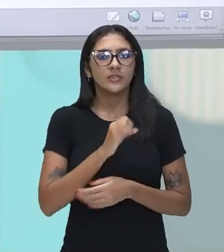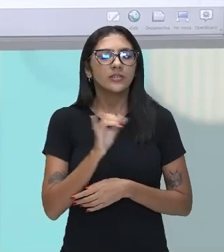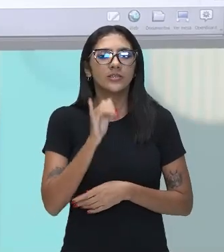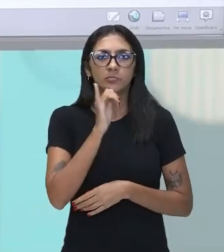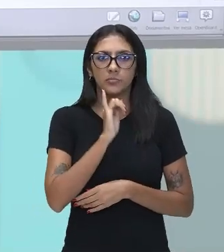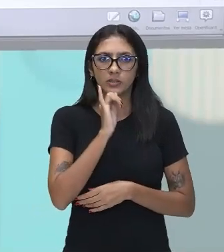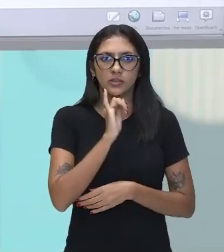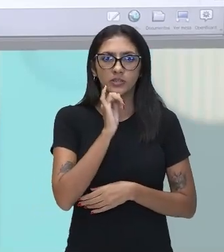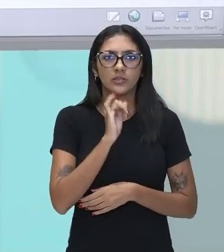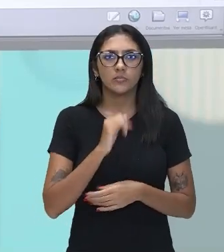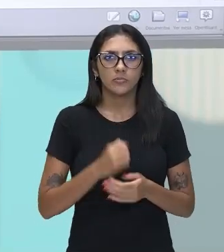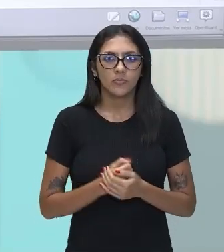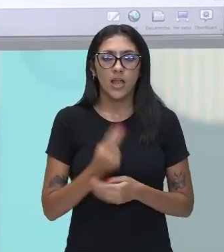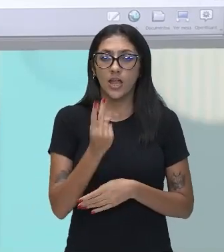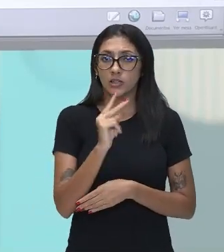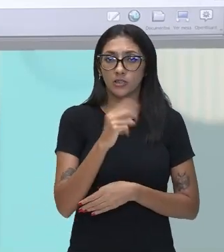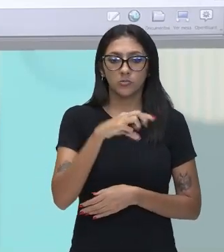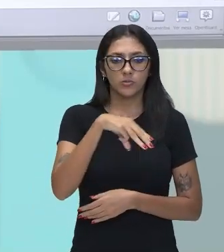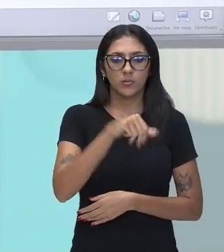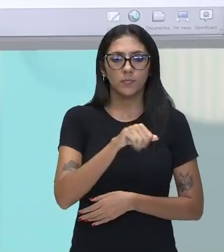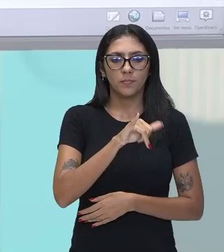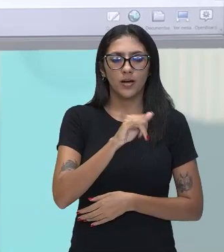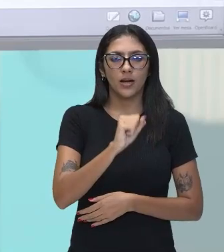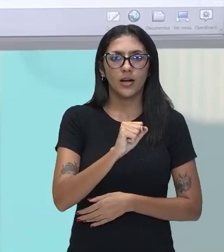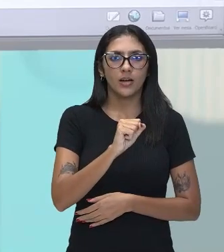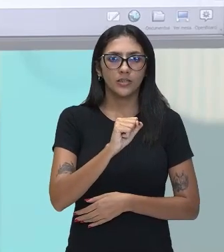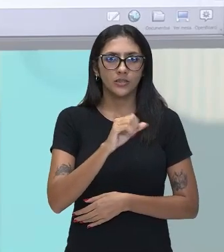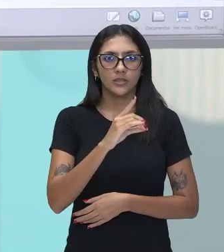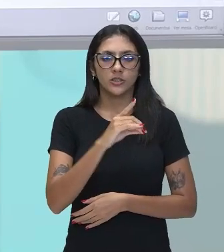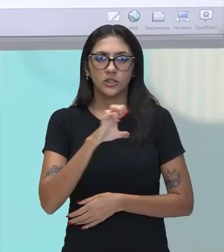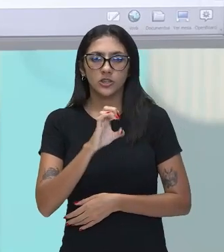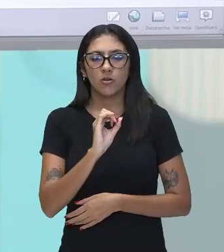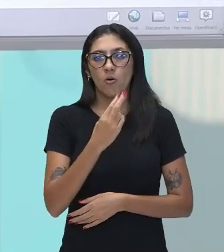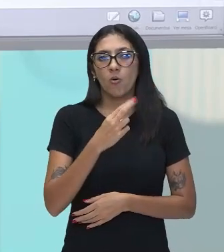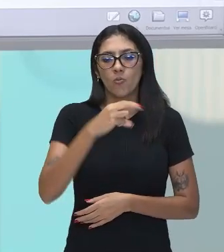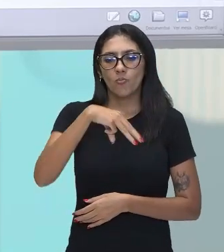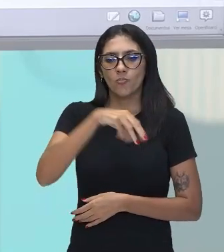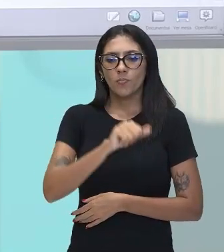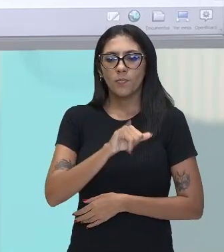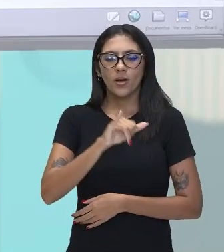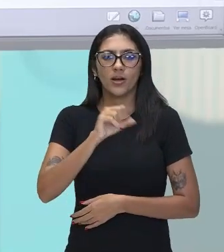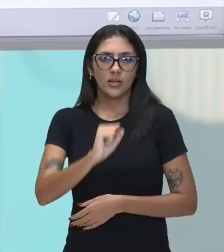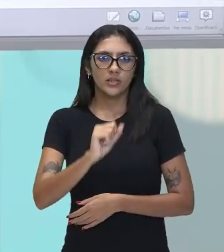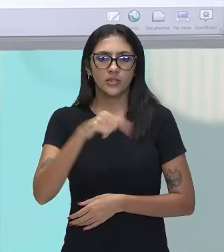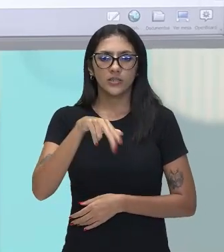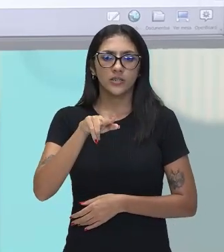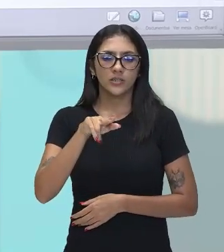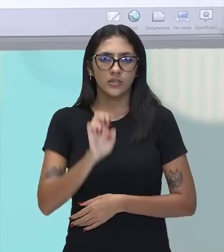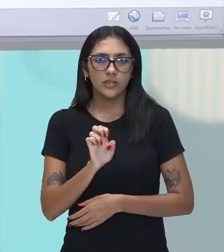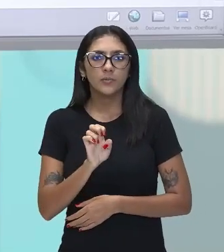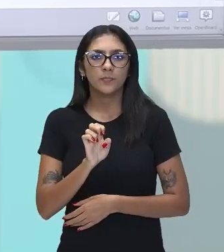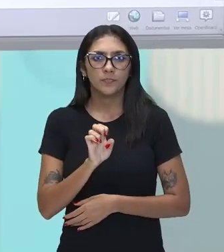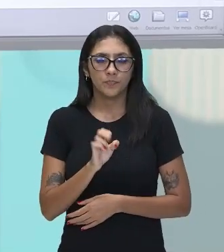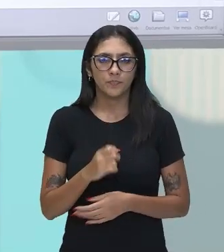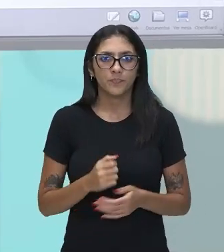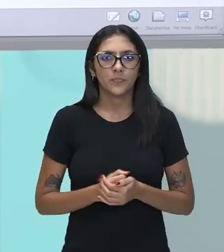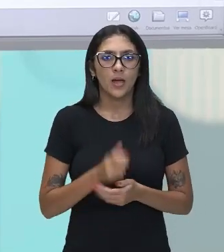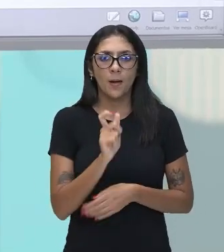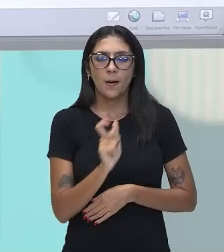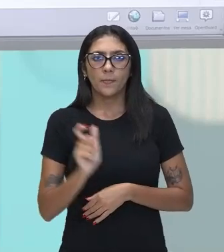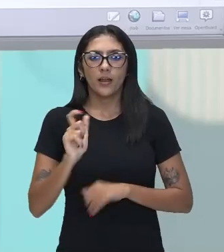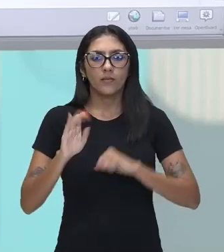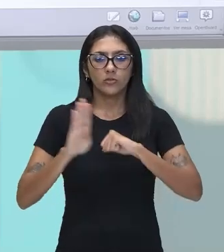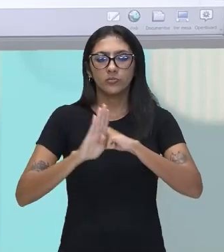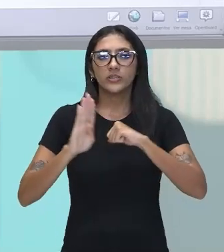expressão mais de um ou mais que um estiver com um especificador no plural, né? Um substantivo ali no